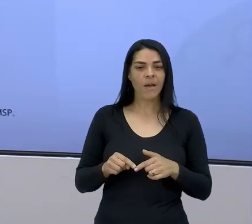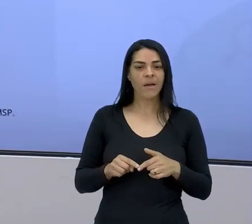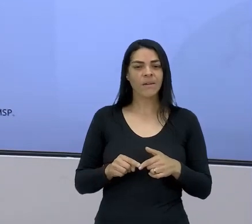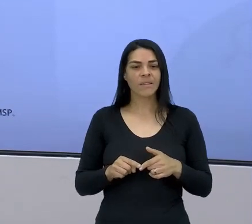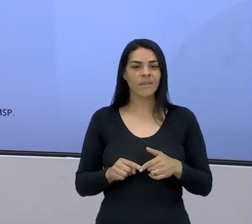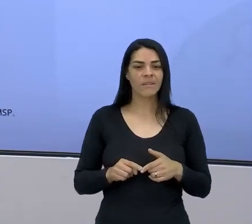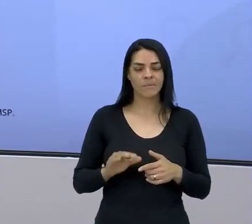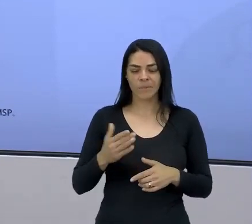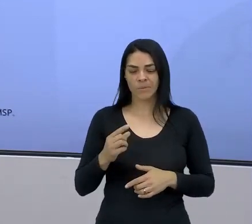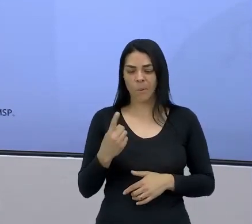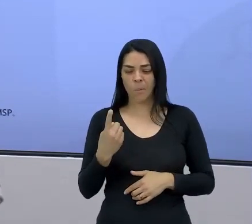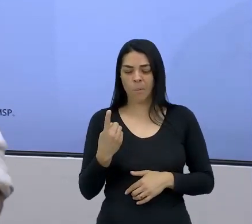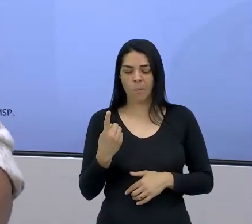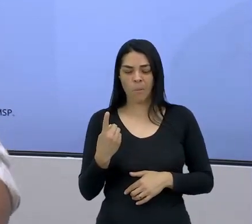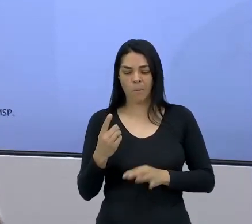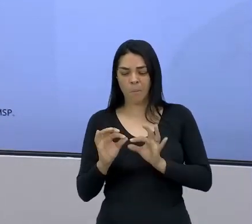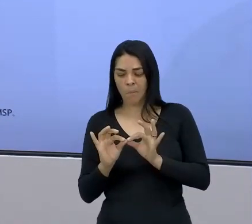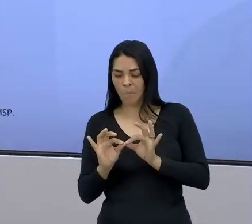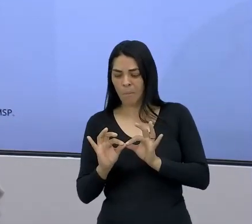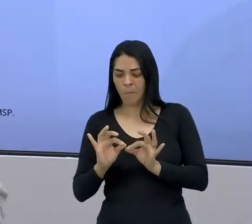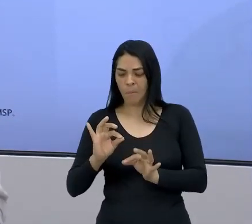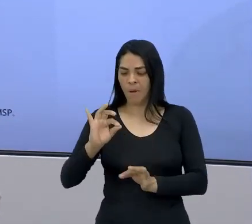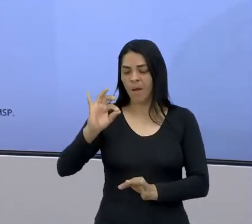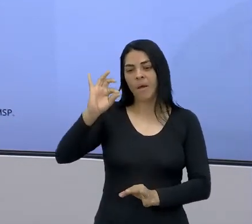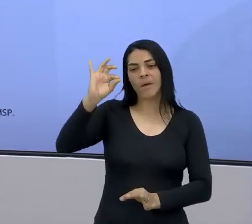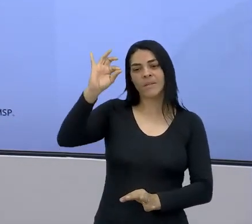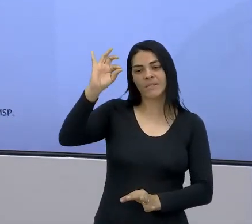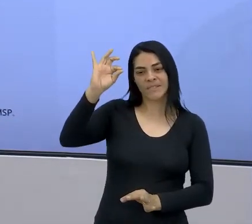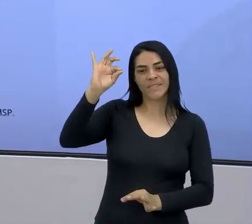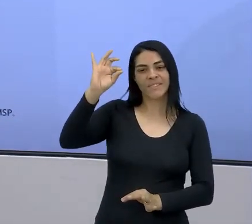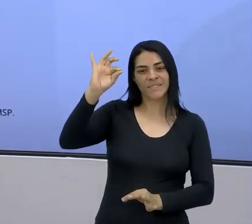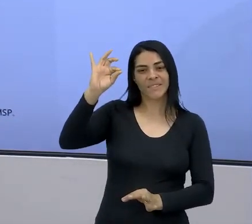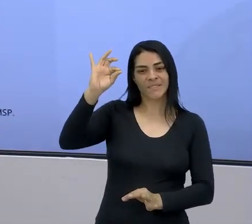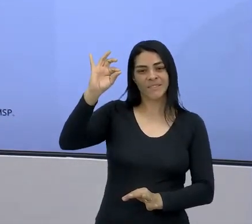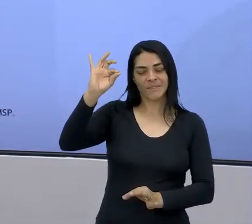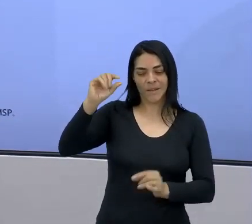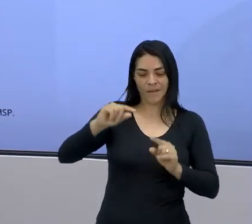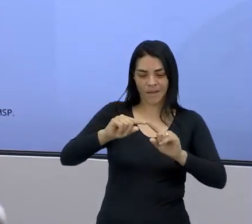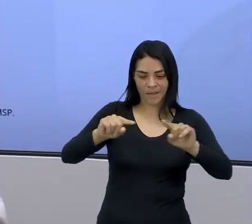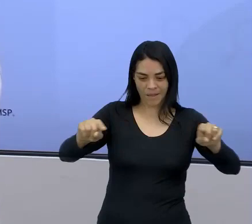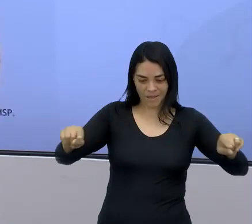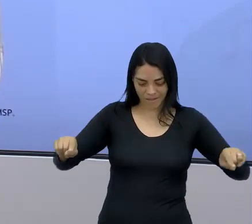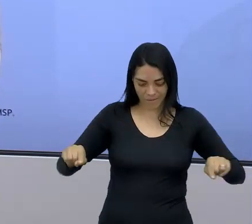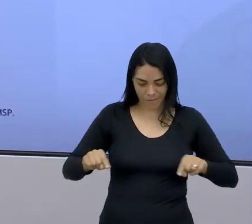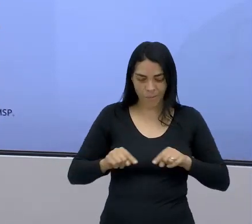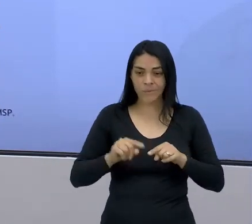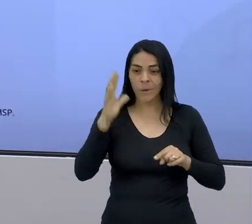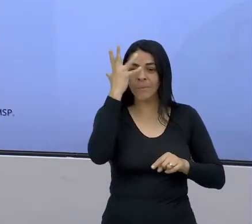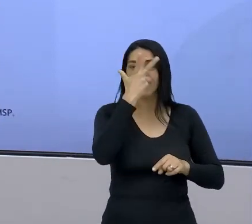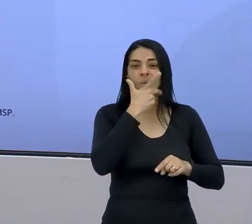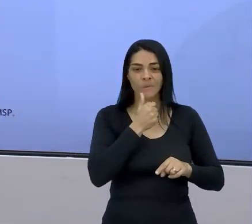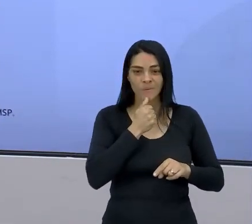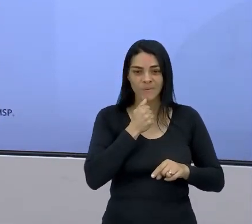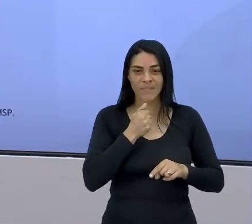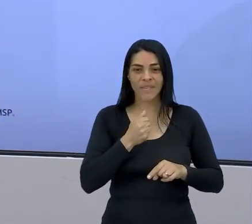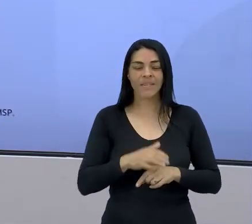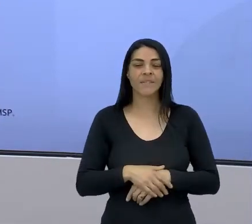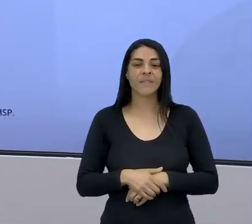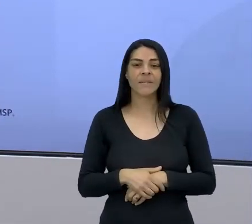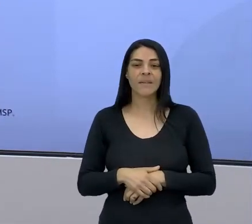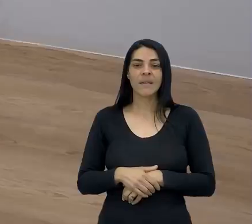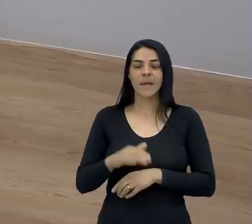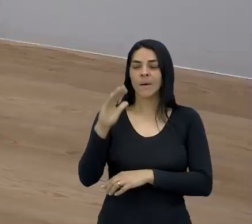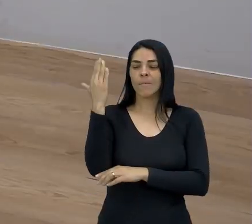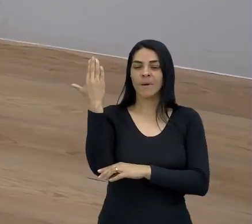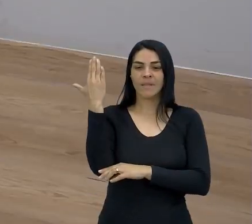mais ou menos aí 1 metro de altura, né? Tá aqui na minha frente, ele é redondinho, bem bonitinho, e ele é na cor marfim, que é aquela madeira